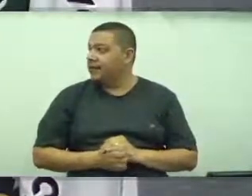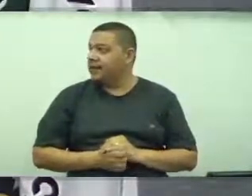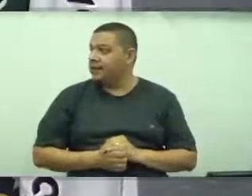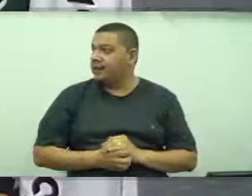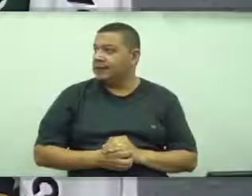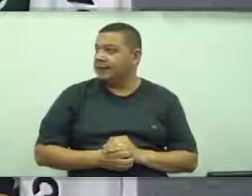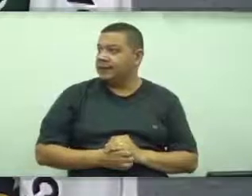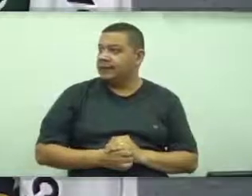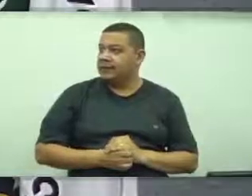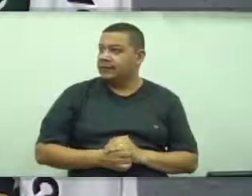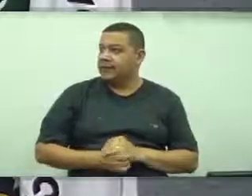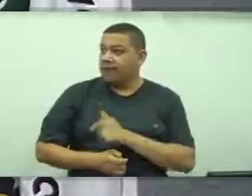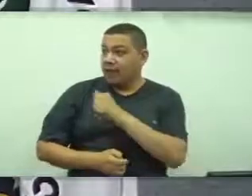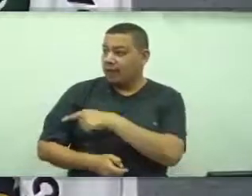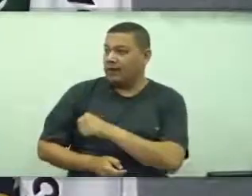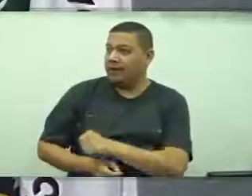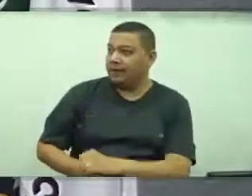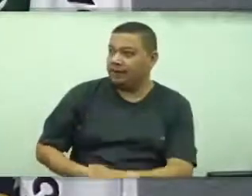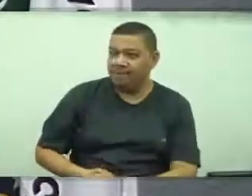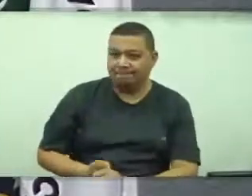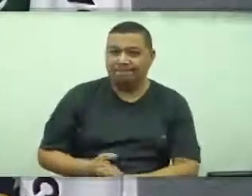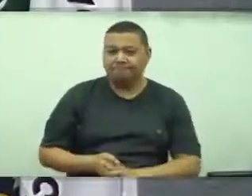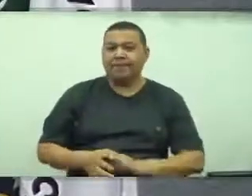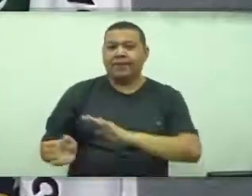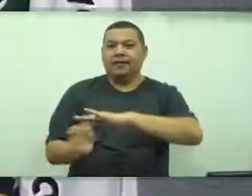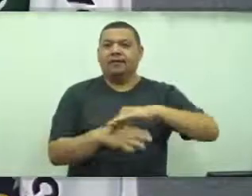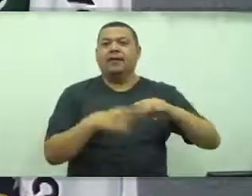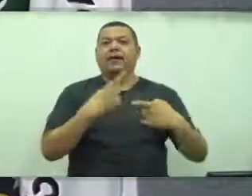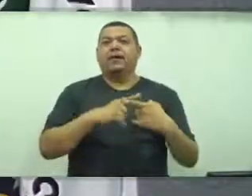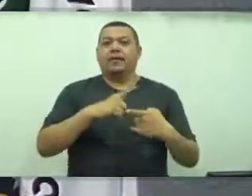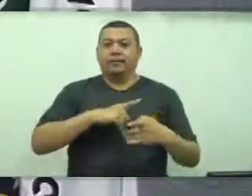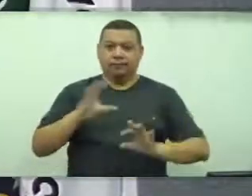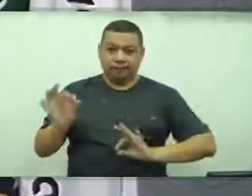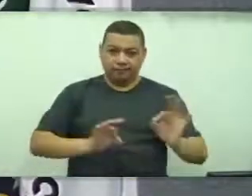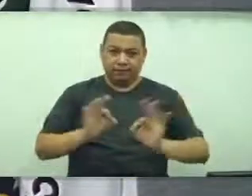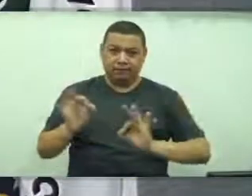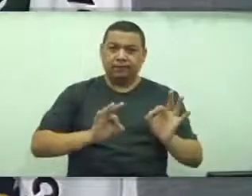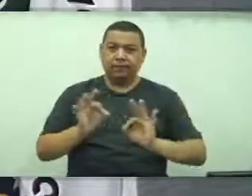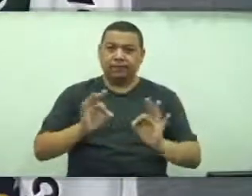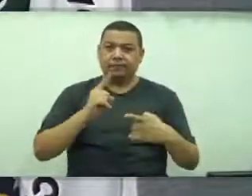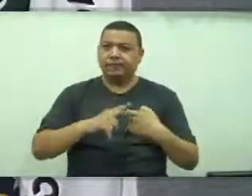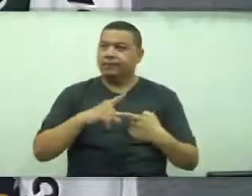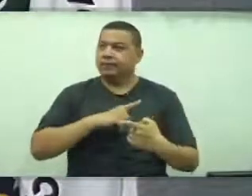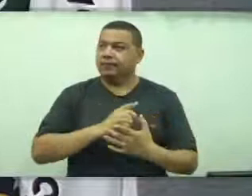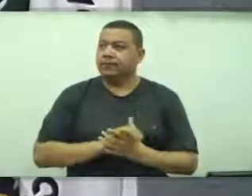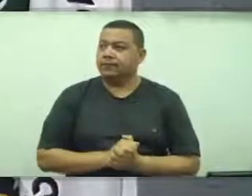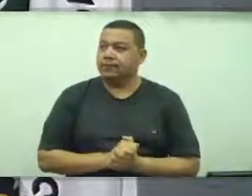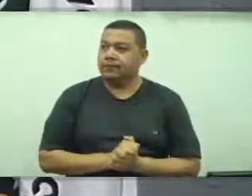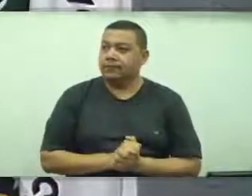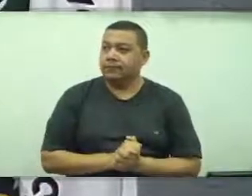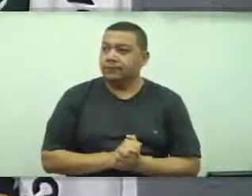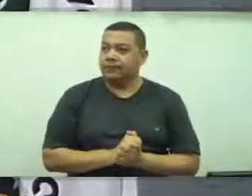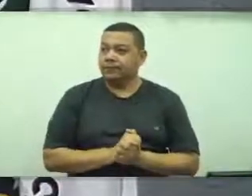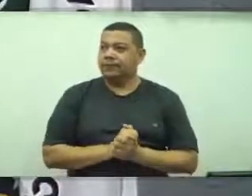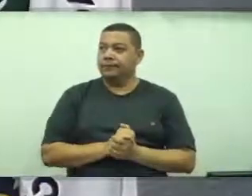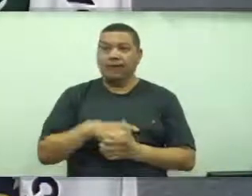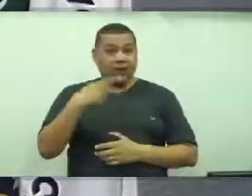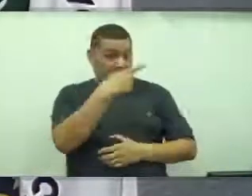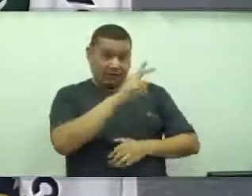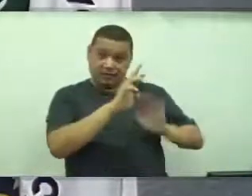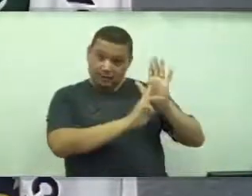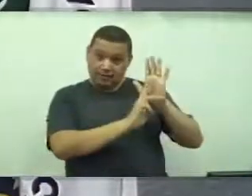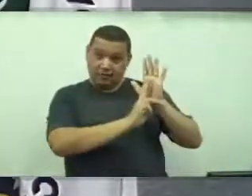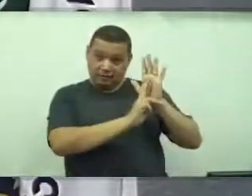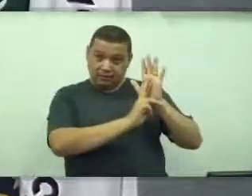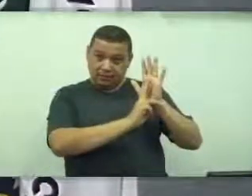né? Então, eu acredito que isso aí também, esse projeto, não é de se assumar, falar assim, lá no distrito do Riozinho, no meu